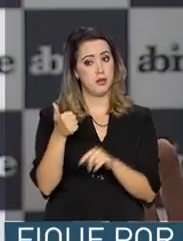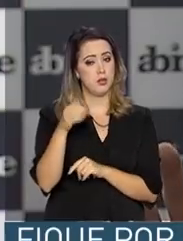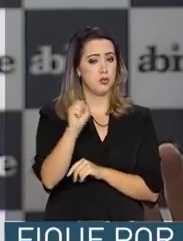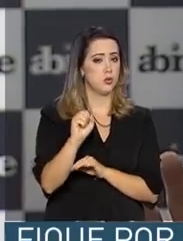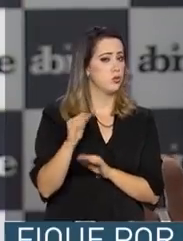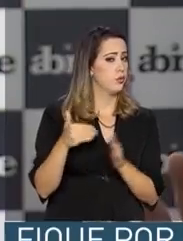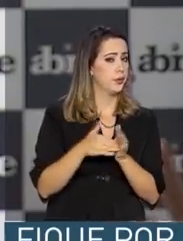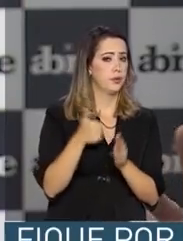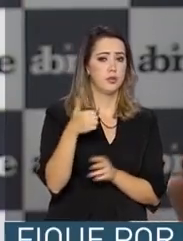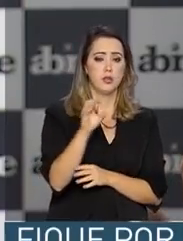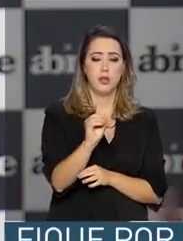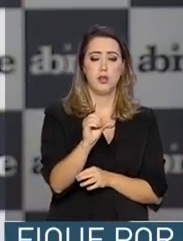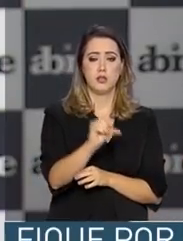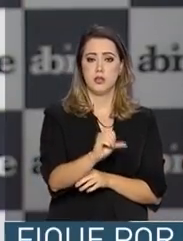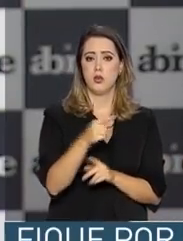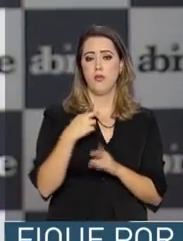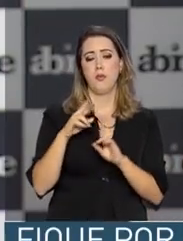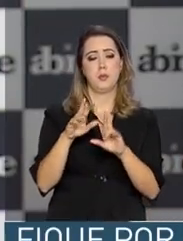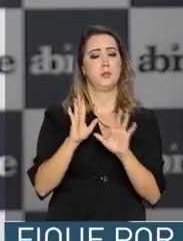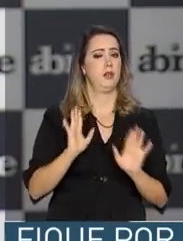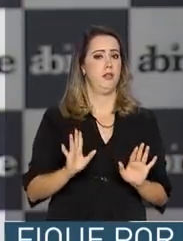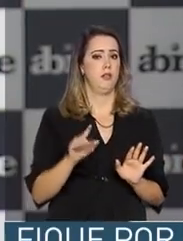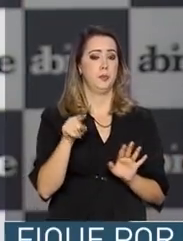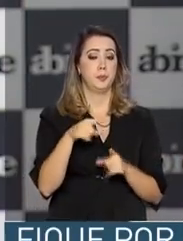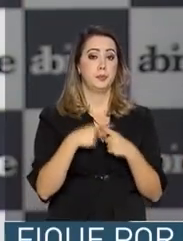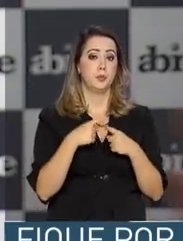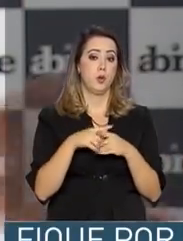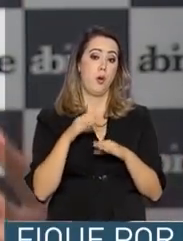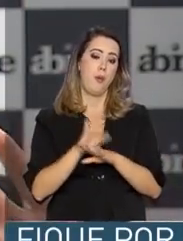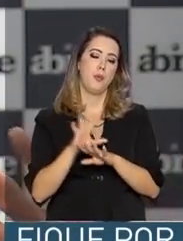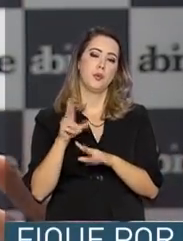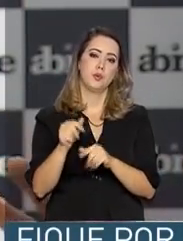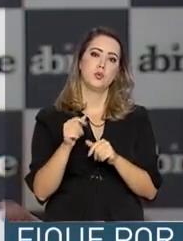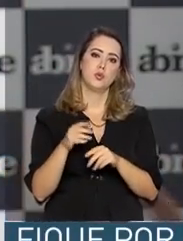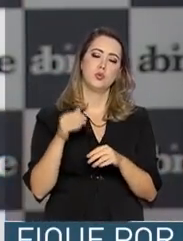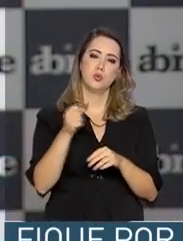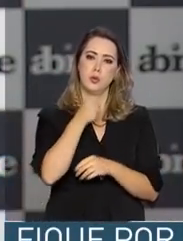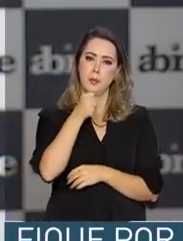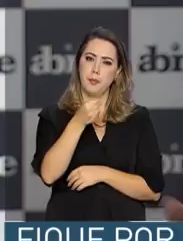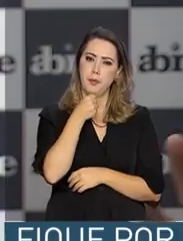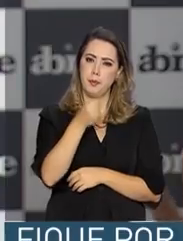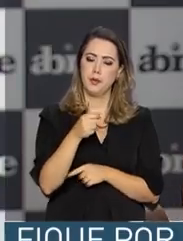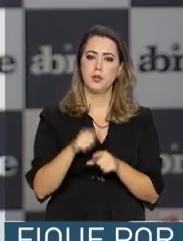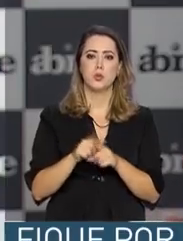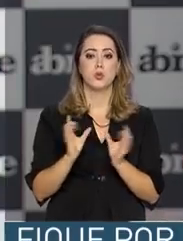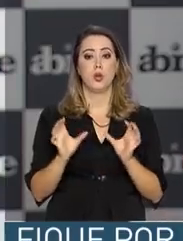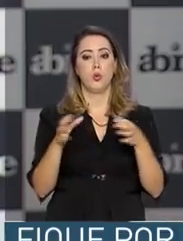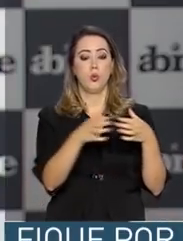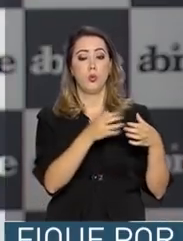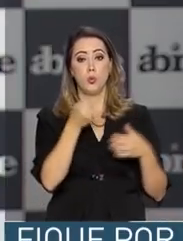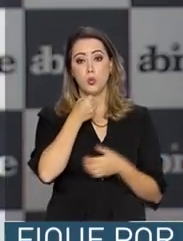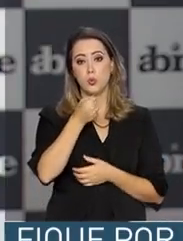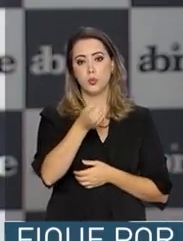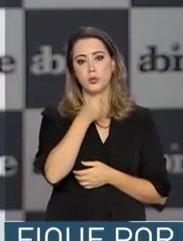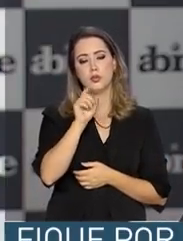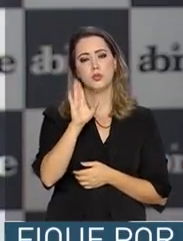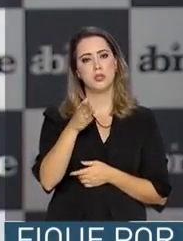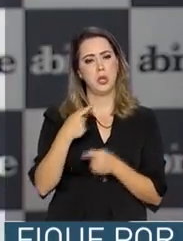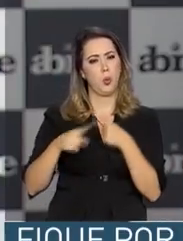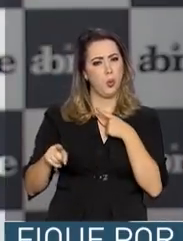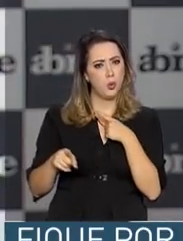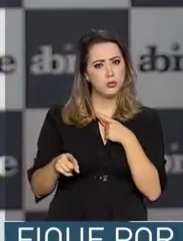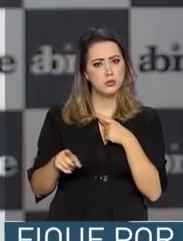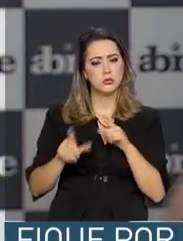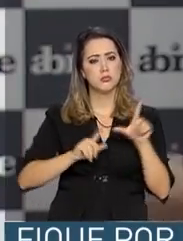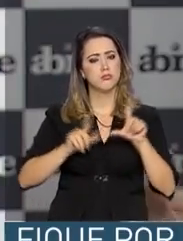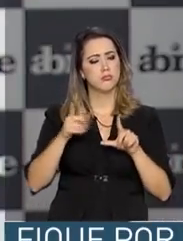verificar até lá. Eu suponho que até lá, especialmente pelo apoio de toda a imprensa. Hoje eu vejo que não há um setor da imprensa sequer que seja contra a